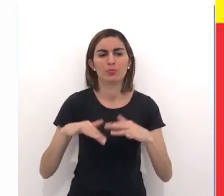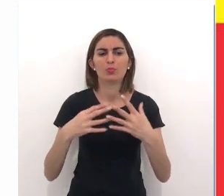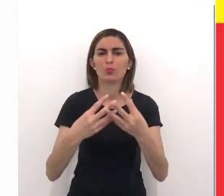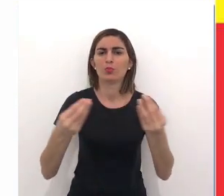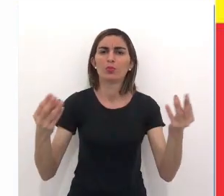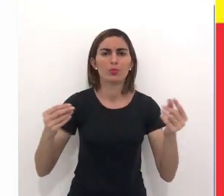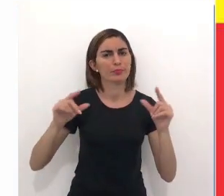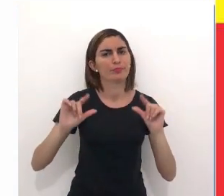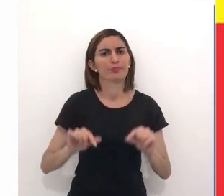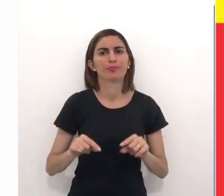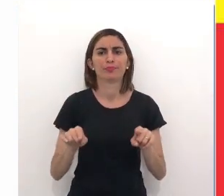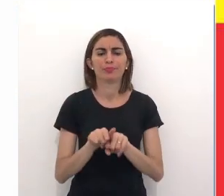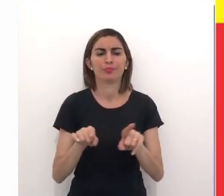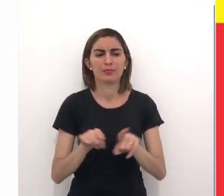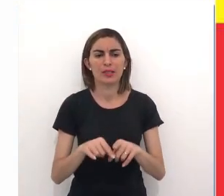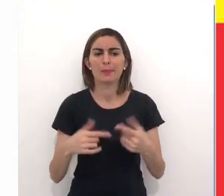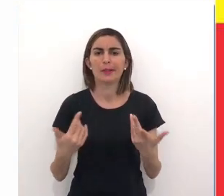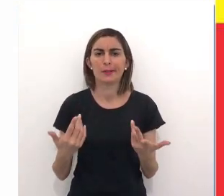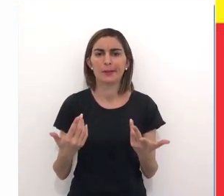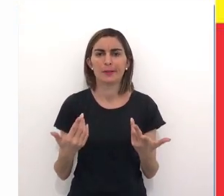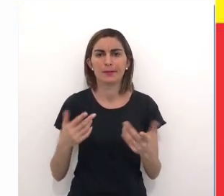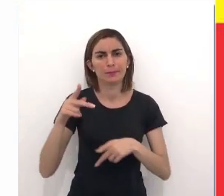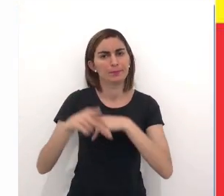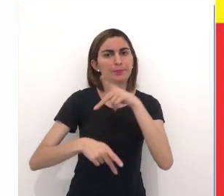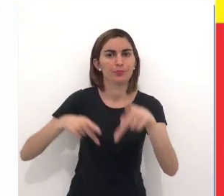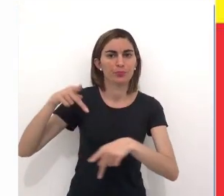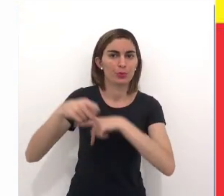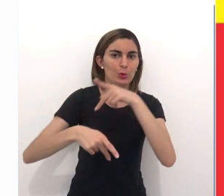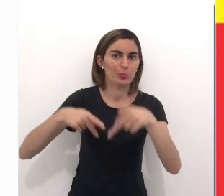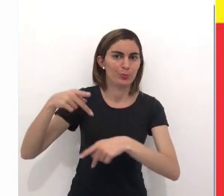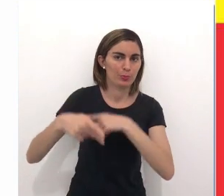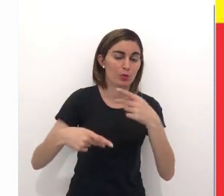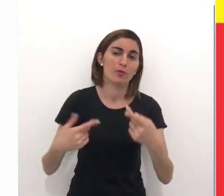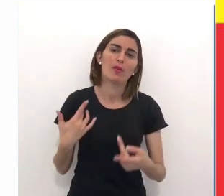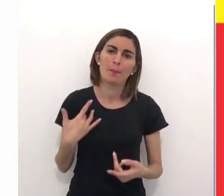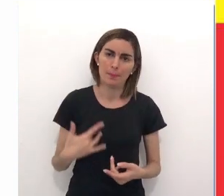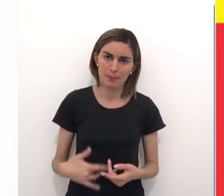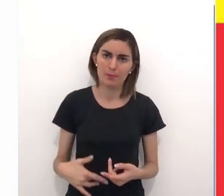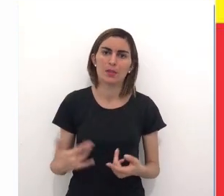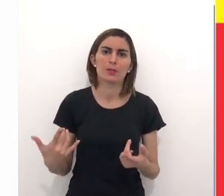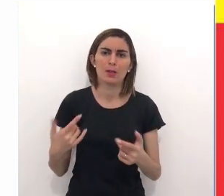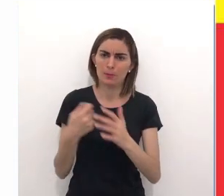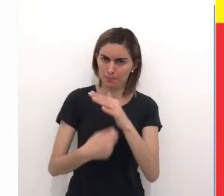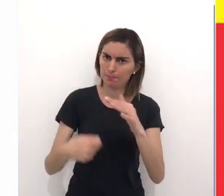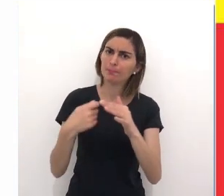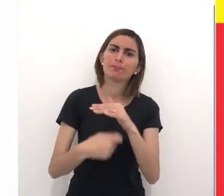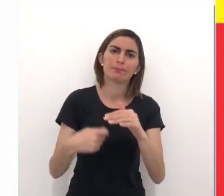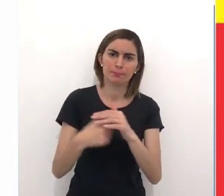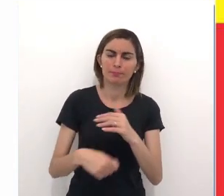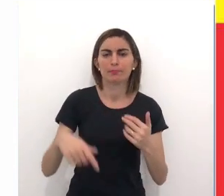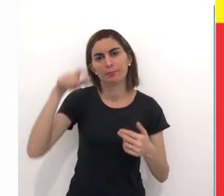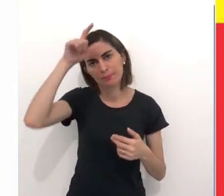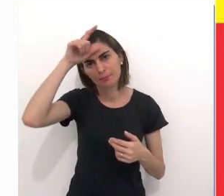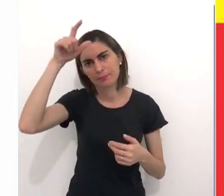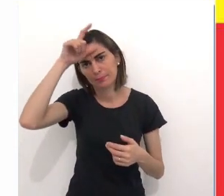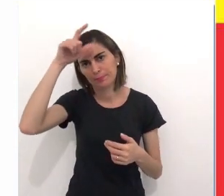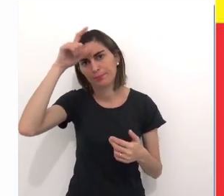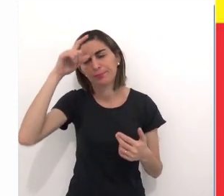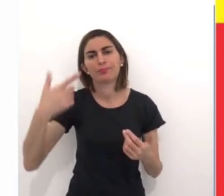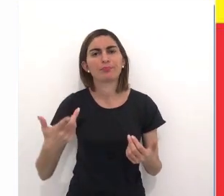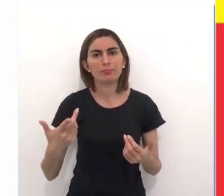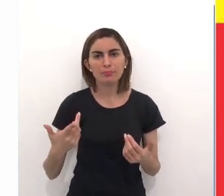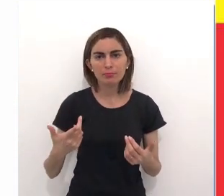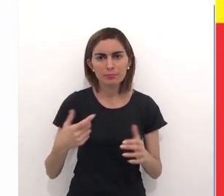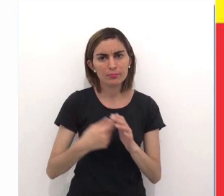políticos, e muito menos entre o povo, apesar da tenacidade de seus